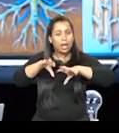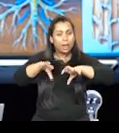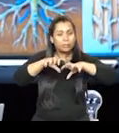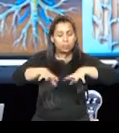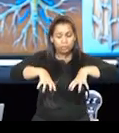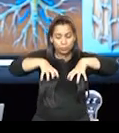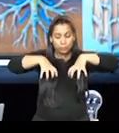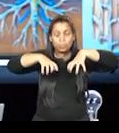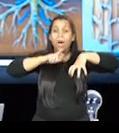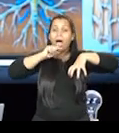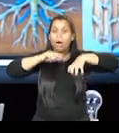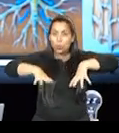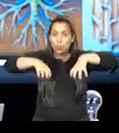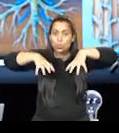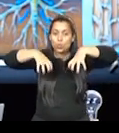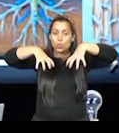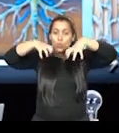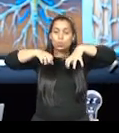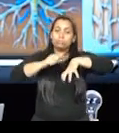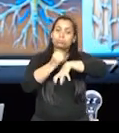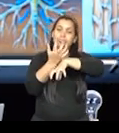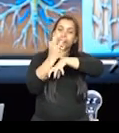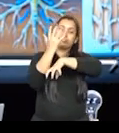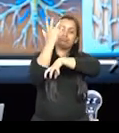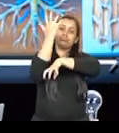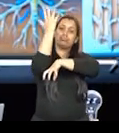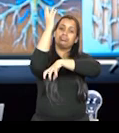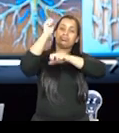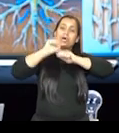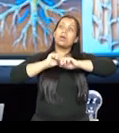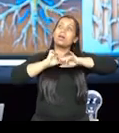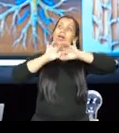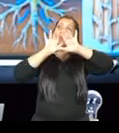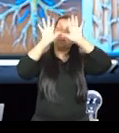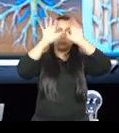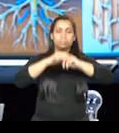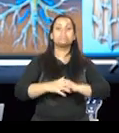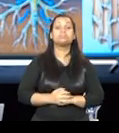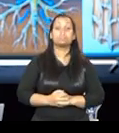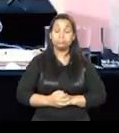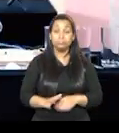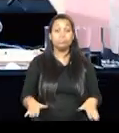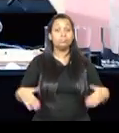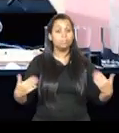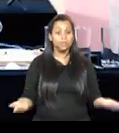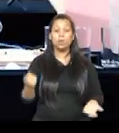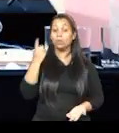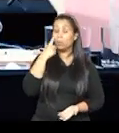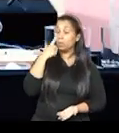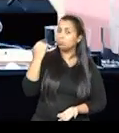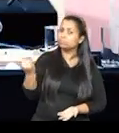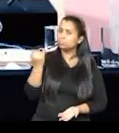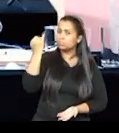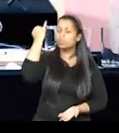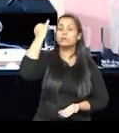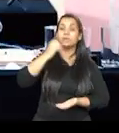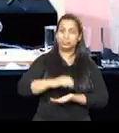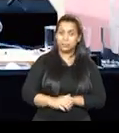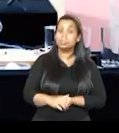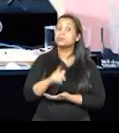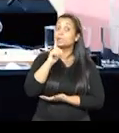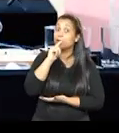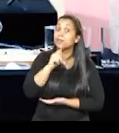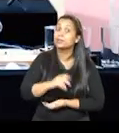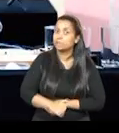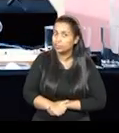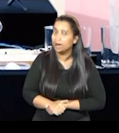raízes está com esses nutrientes e os leva por toda a planta. Então, olha só a importância dessa